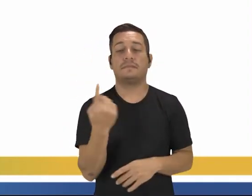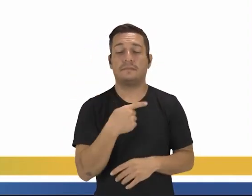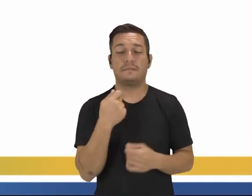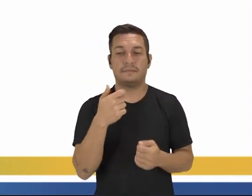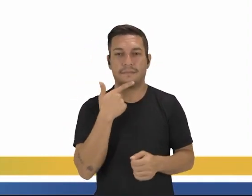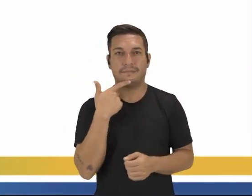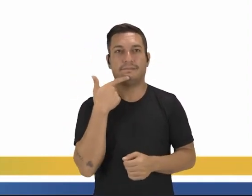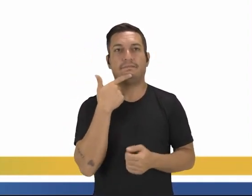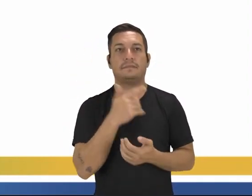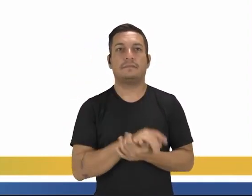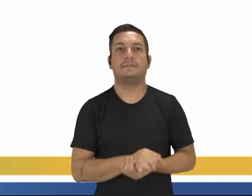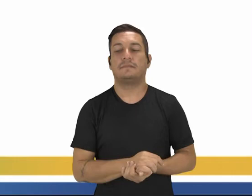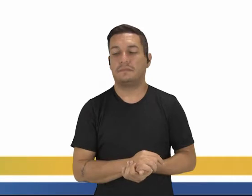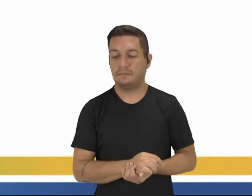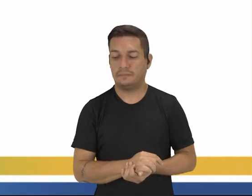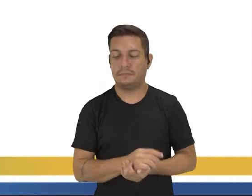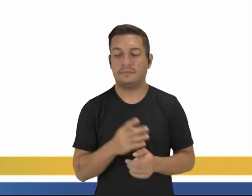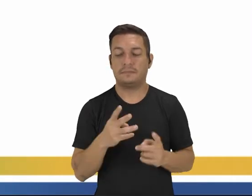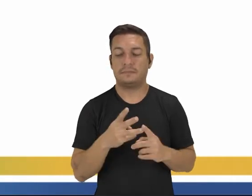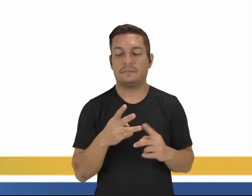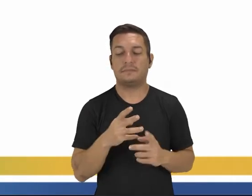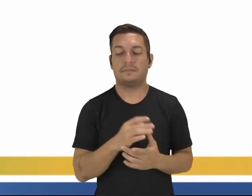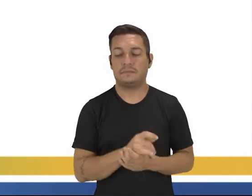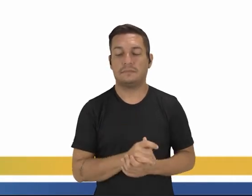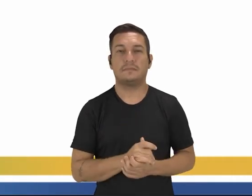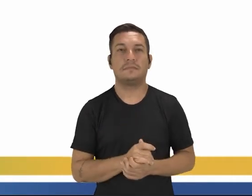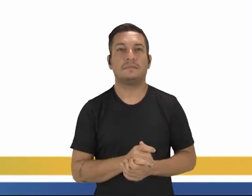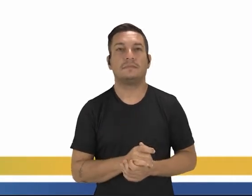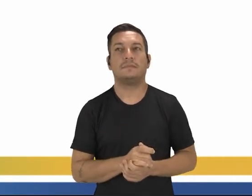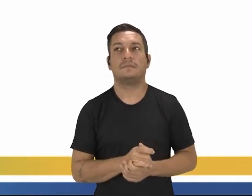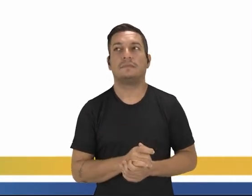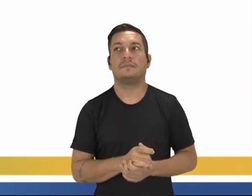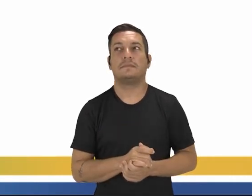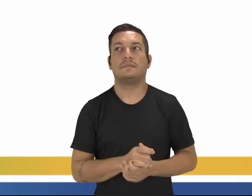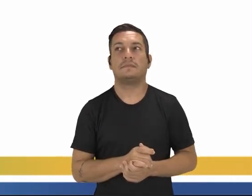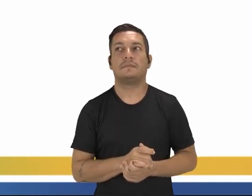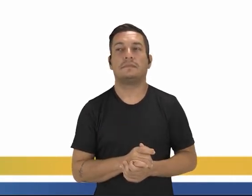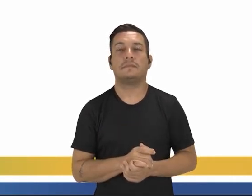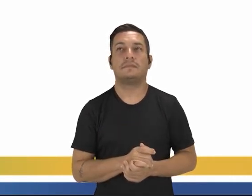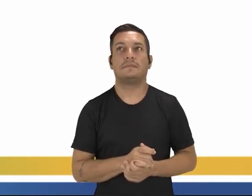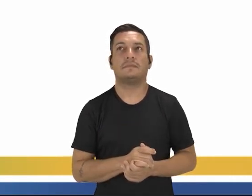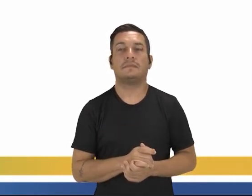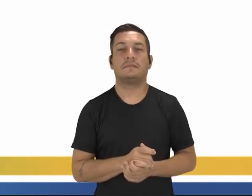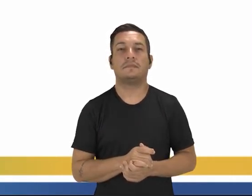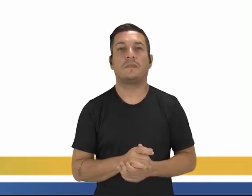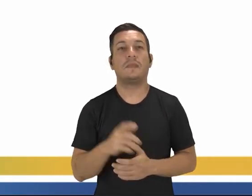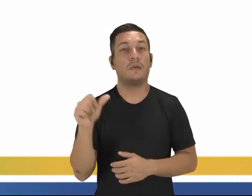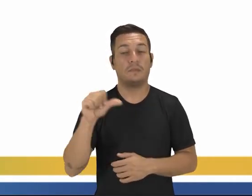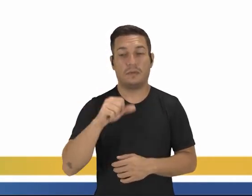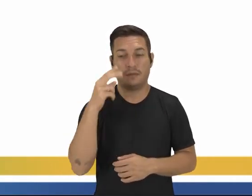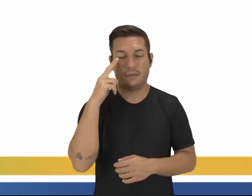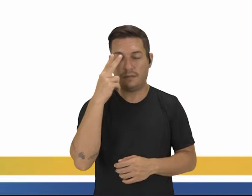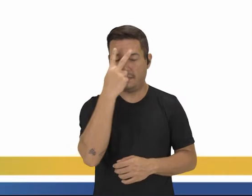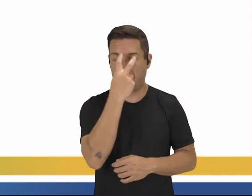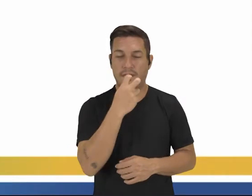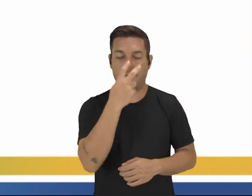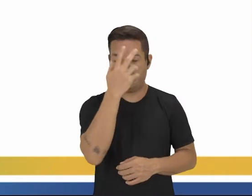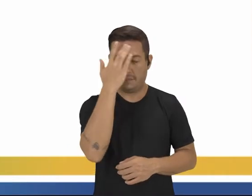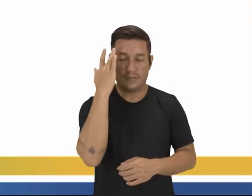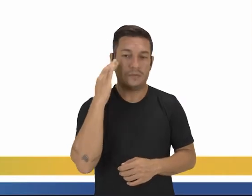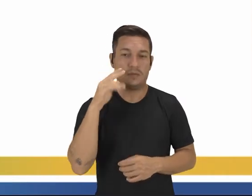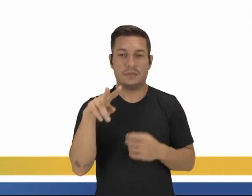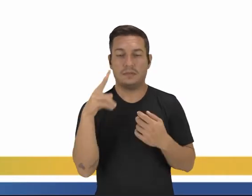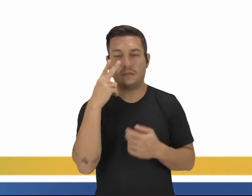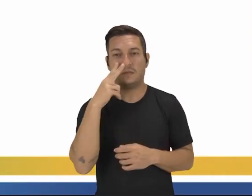possível. Não há pior cego que el que não quer ver, ou seja, o pior cego é aquele que